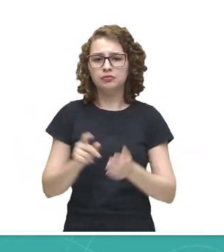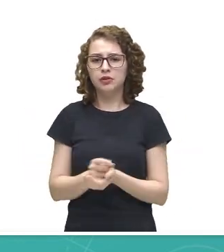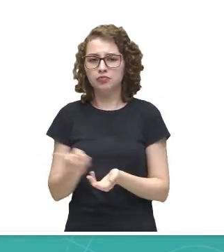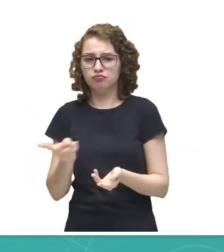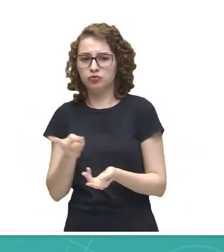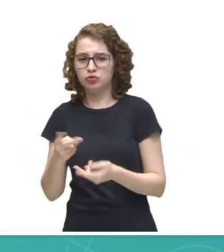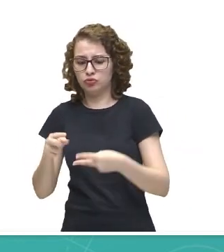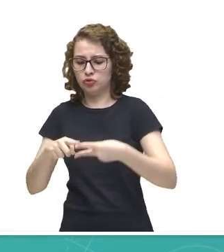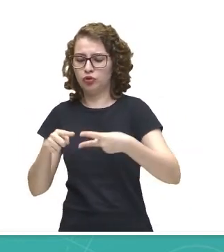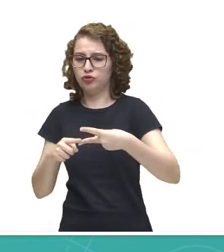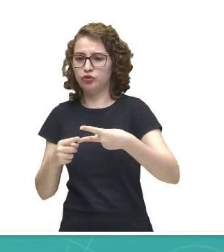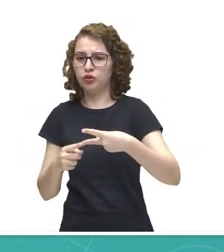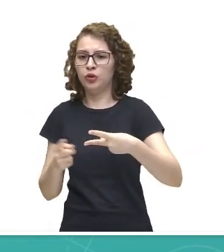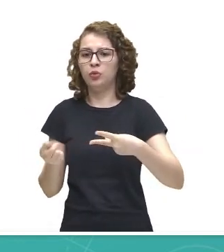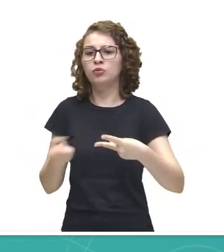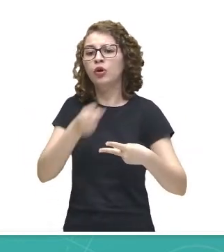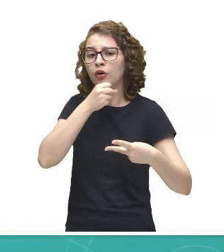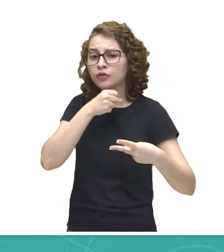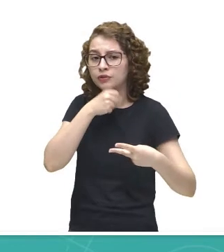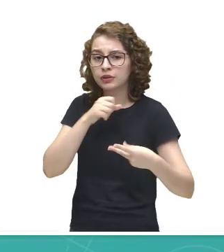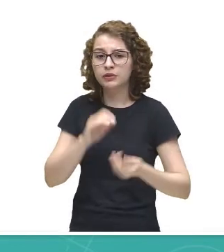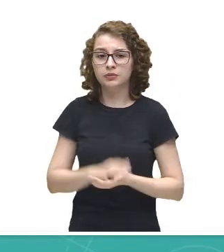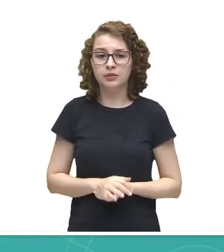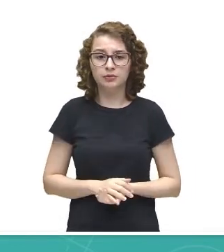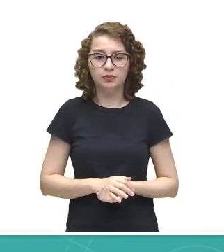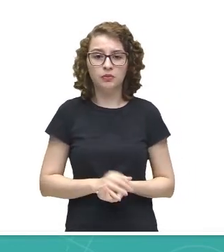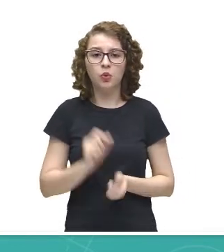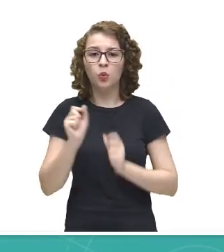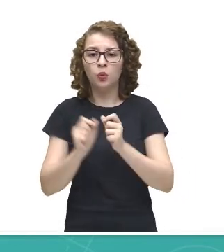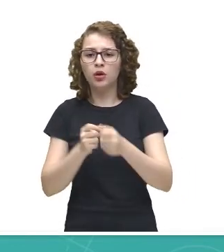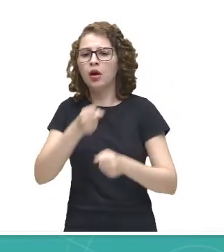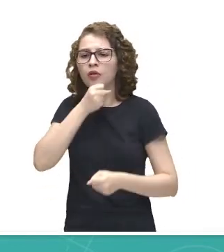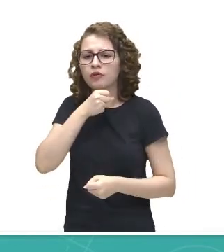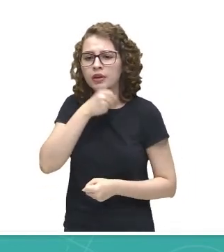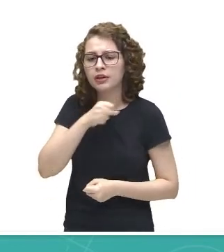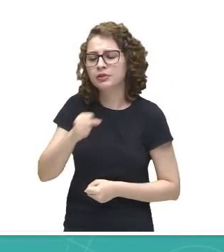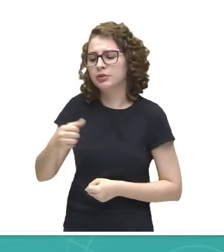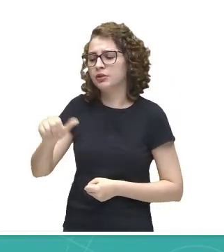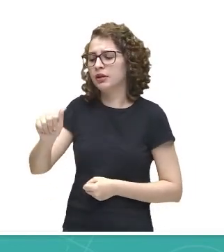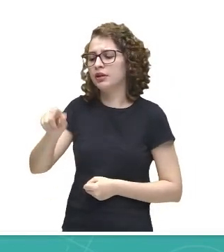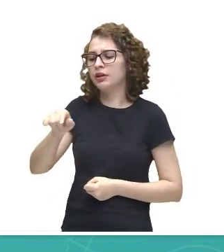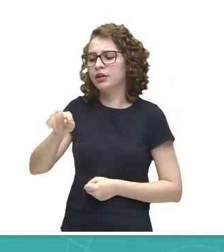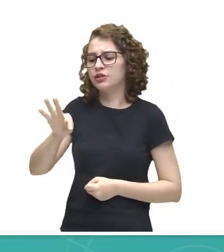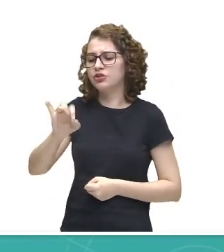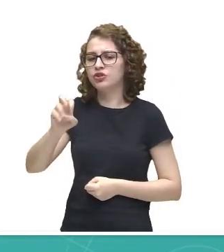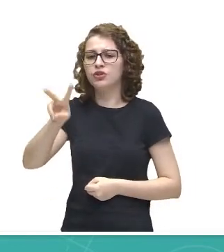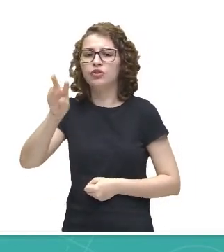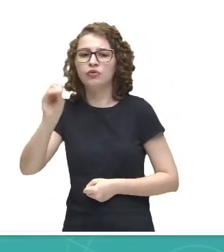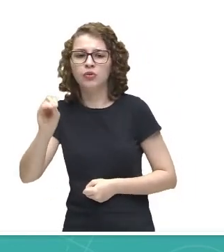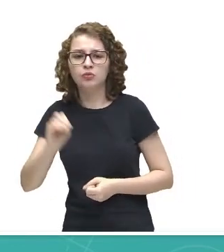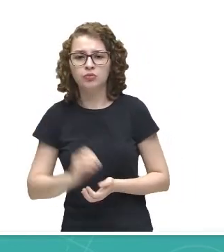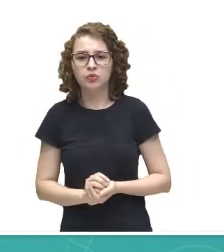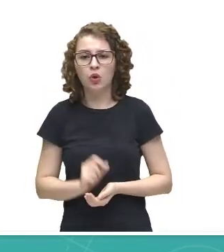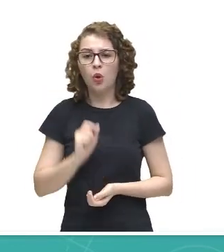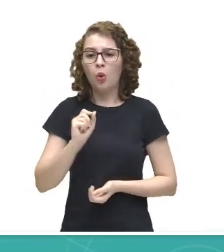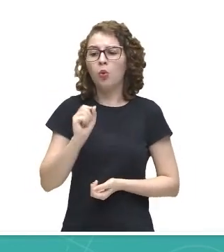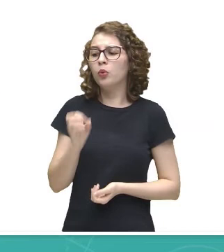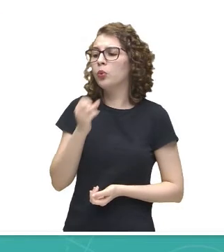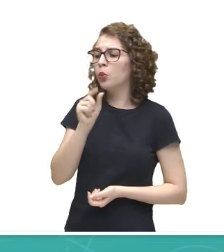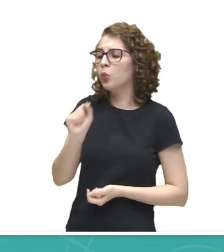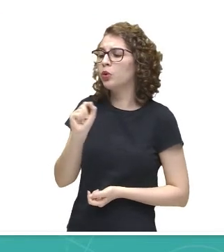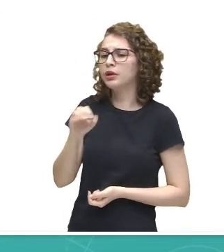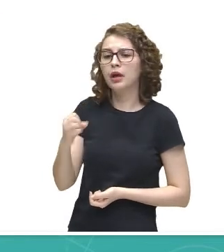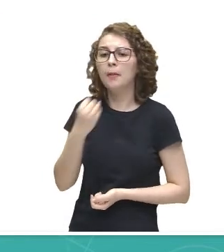e senescente, o que é o envelhecimento ativo e quais os benefícios desse envelhecimento ativo,